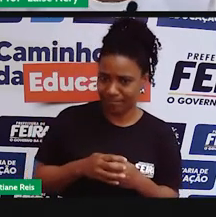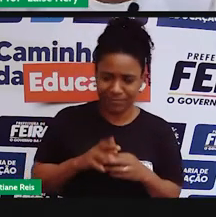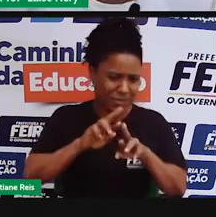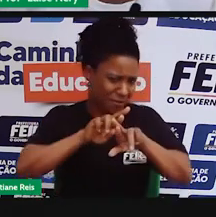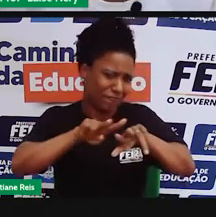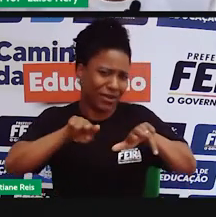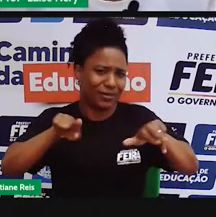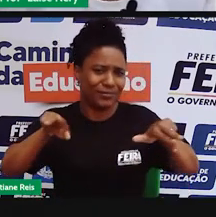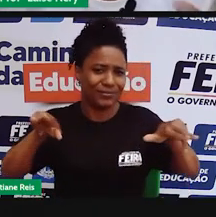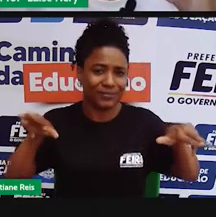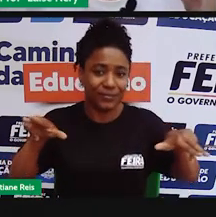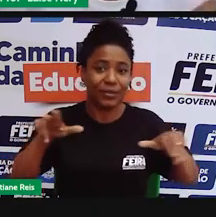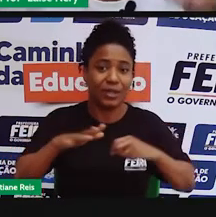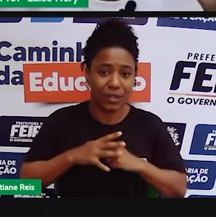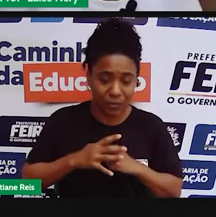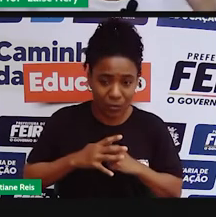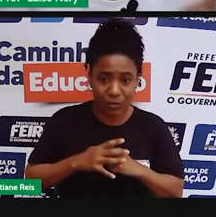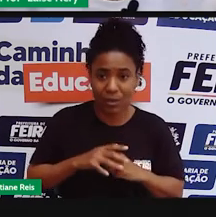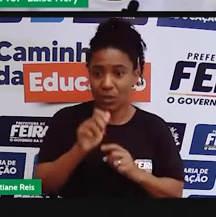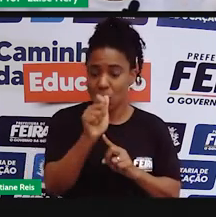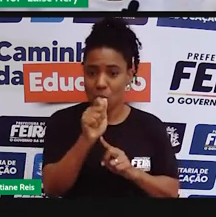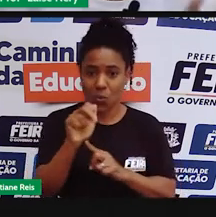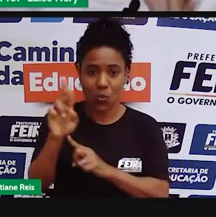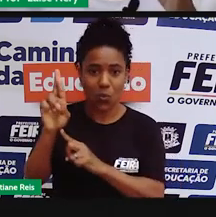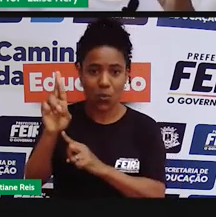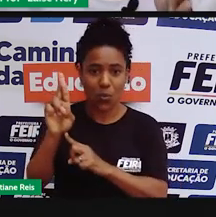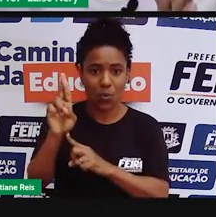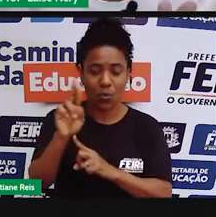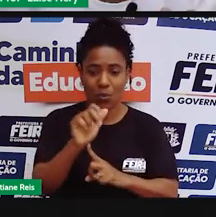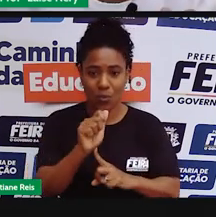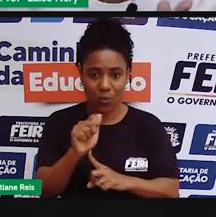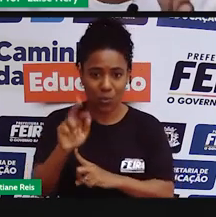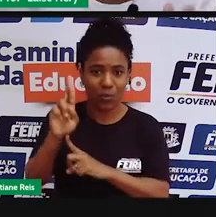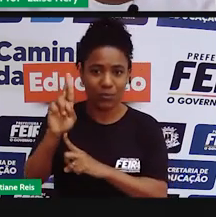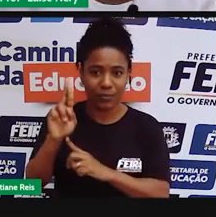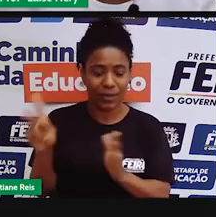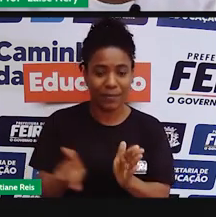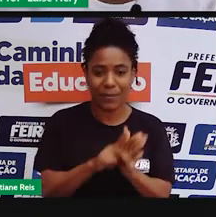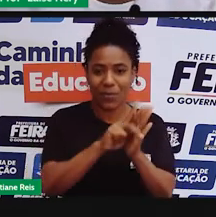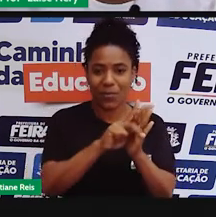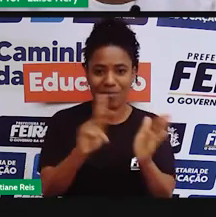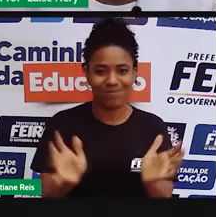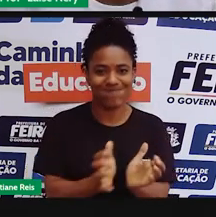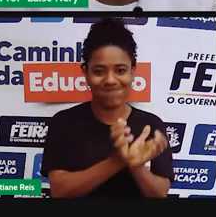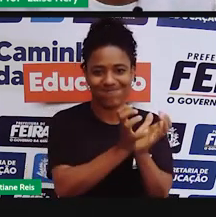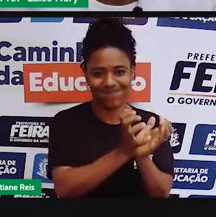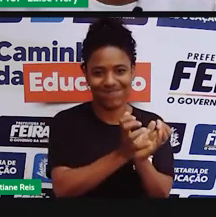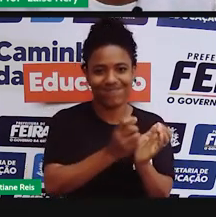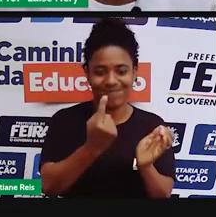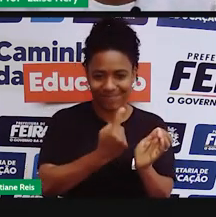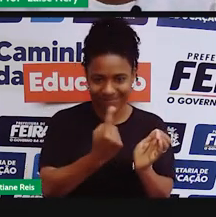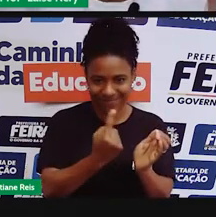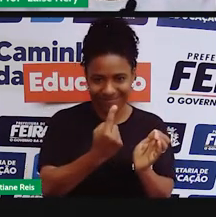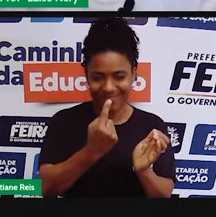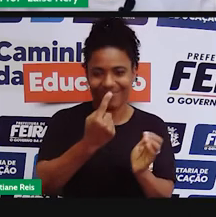E vários. Todos os que terminarem em AR são da primeira conjugação.